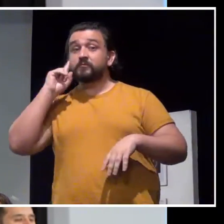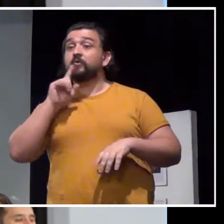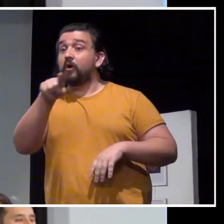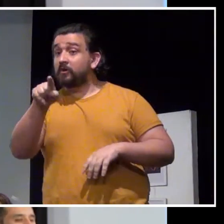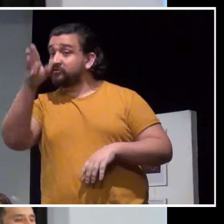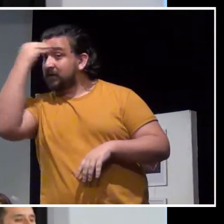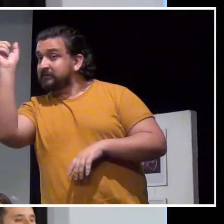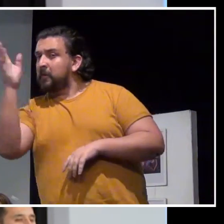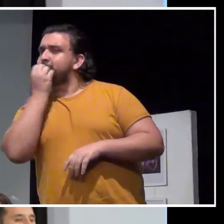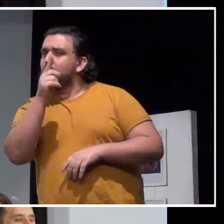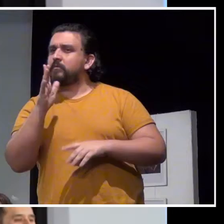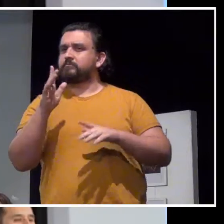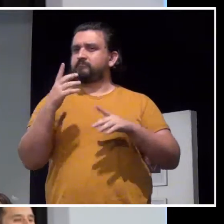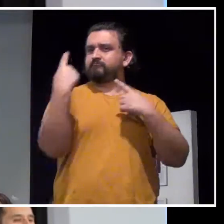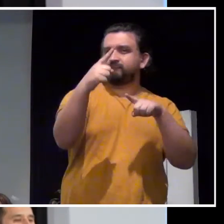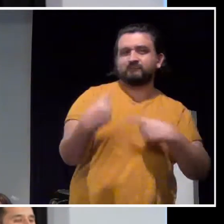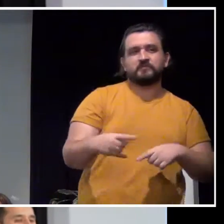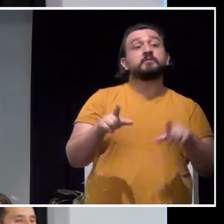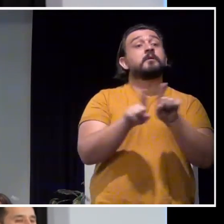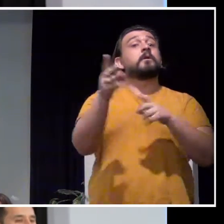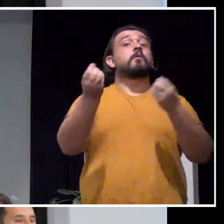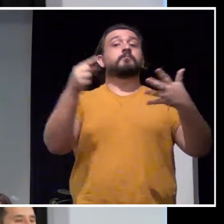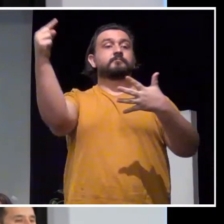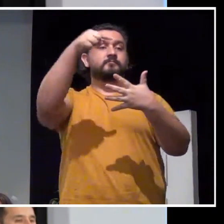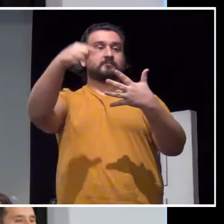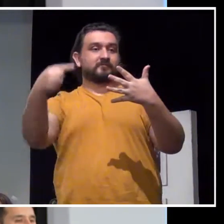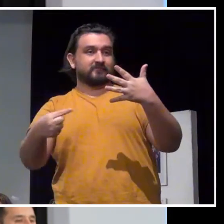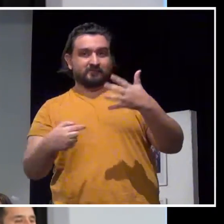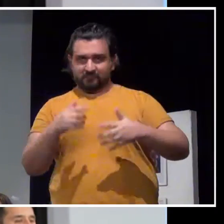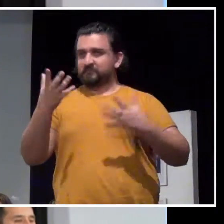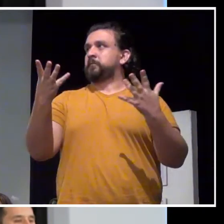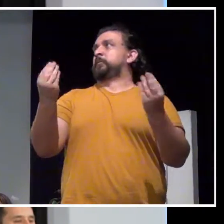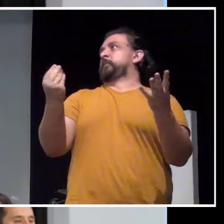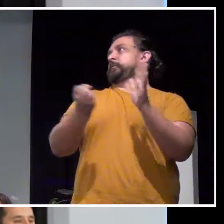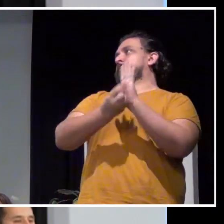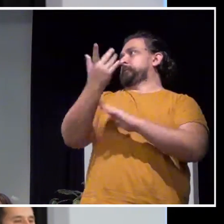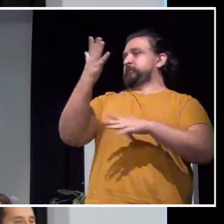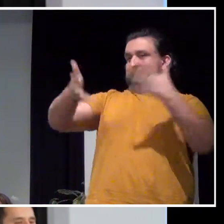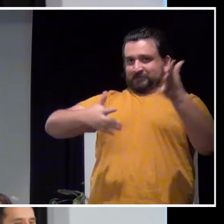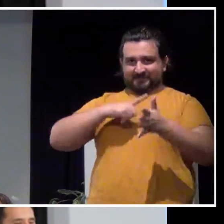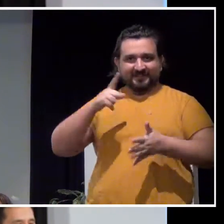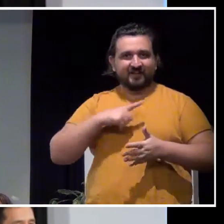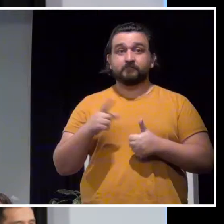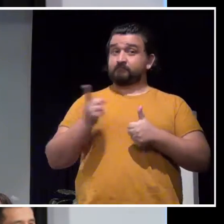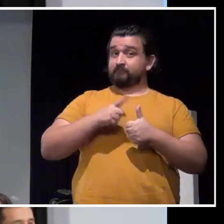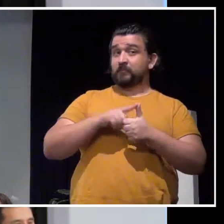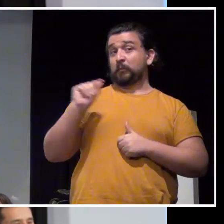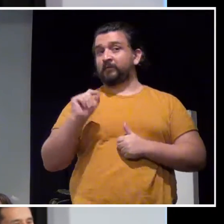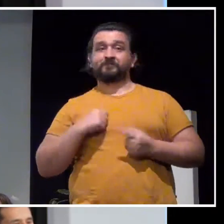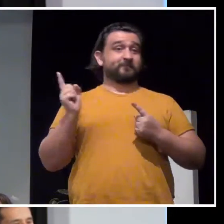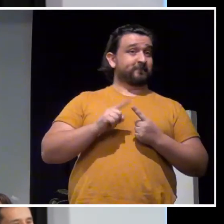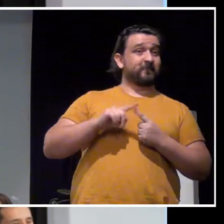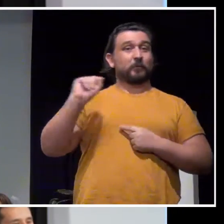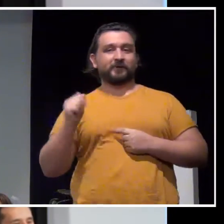características. Pontuar os itens, primeiro, segundo, terceiro, quarto, eles fazem muito essa organização, então eu respeitei esse tipo